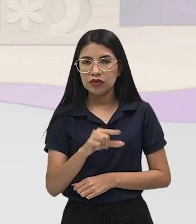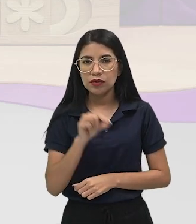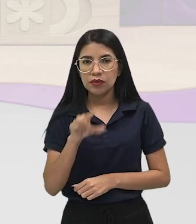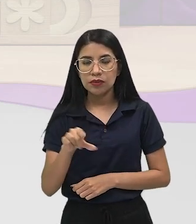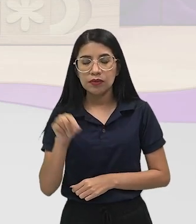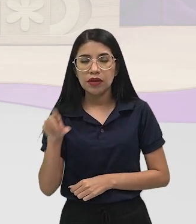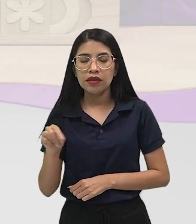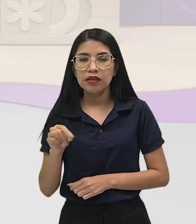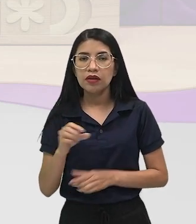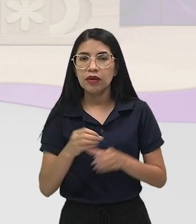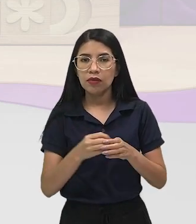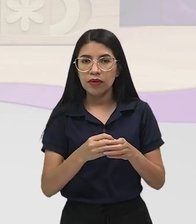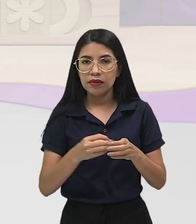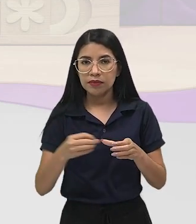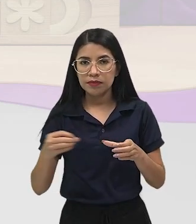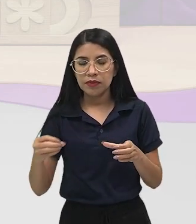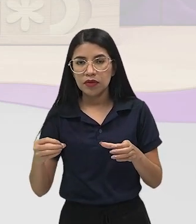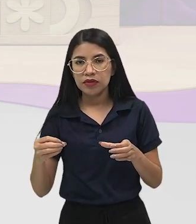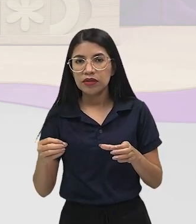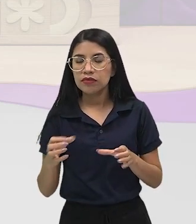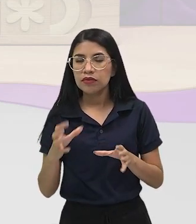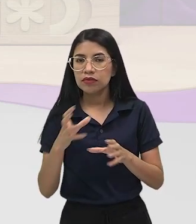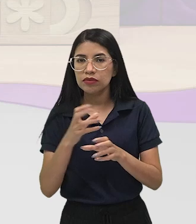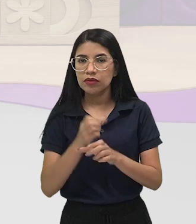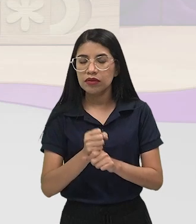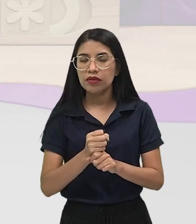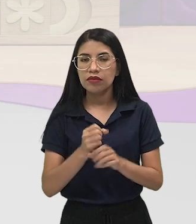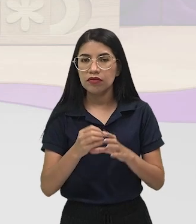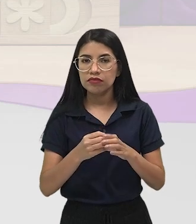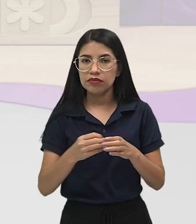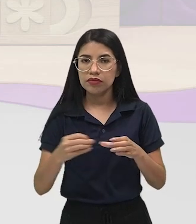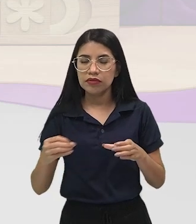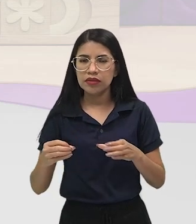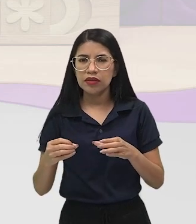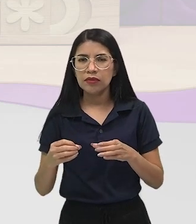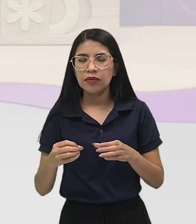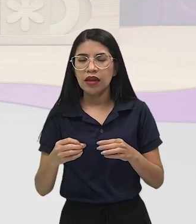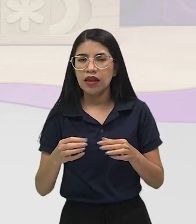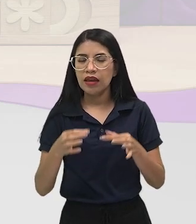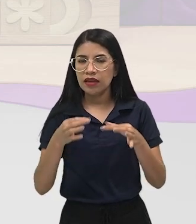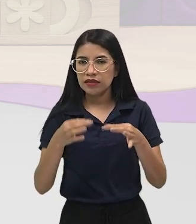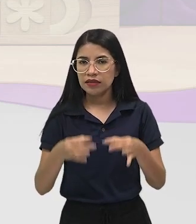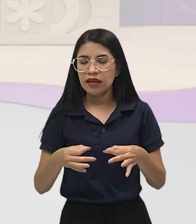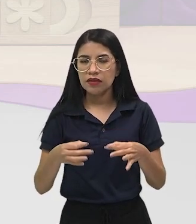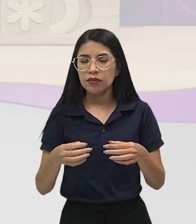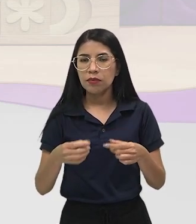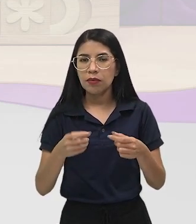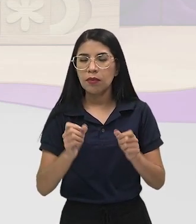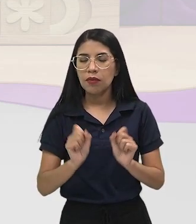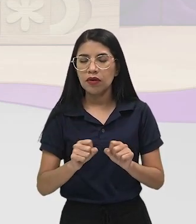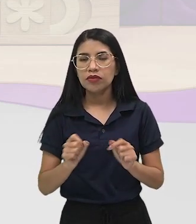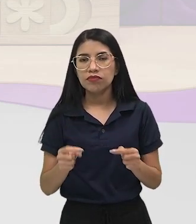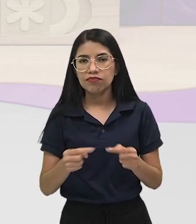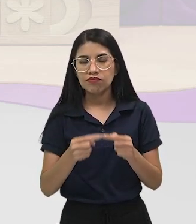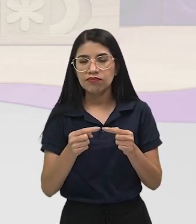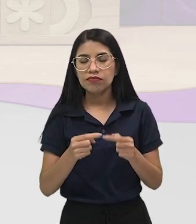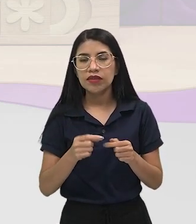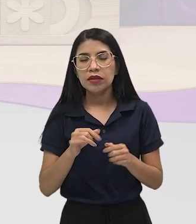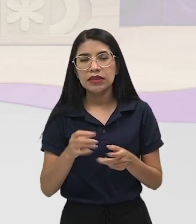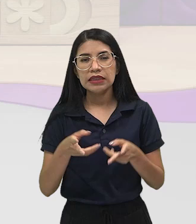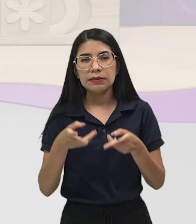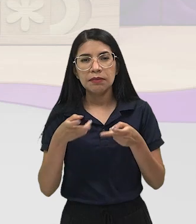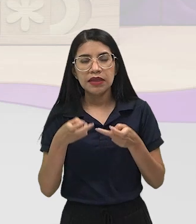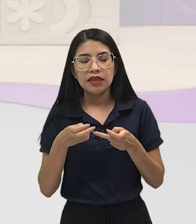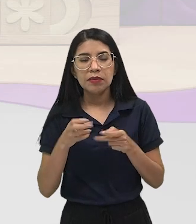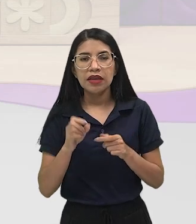uma amostra. Essas coisas são fidedignas. Se você vê que a amostra ela não